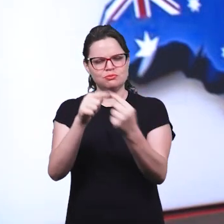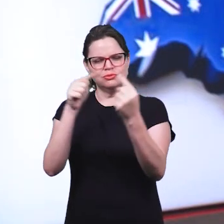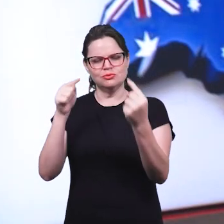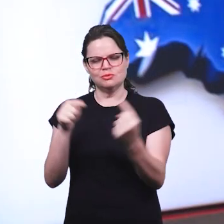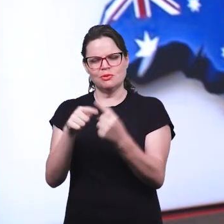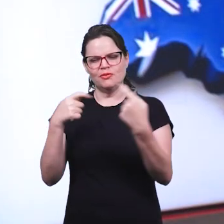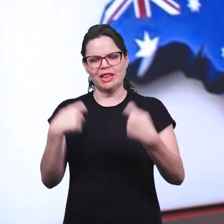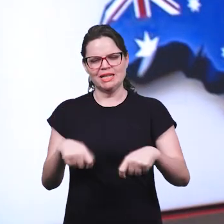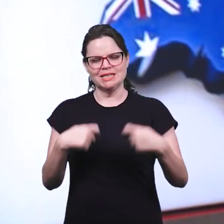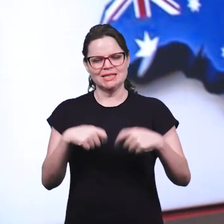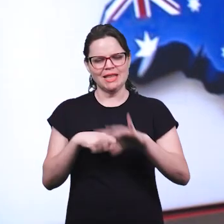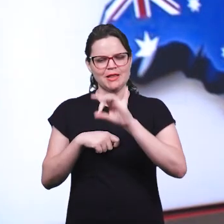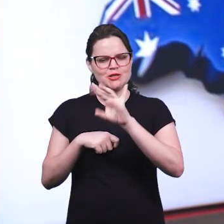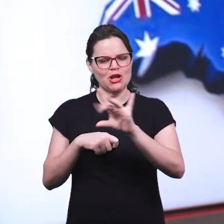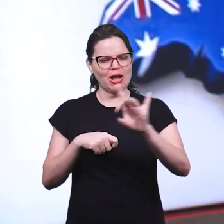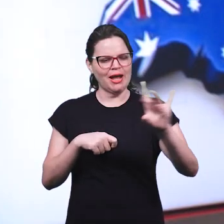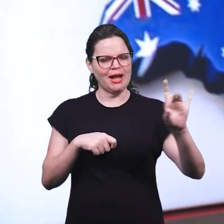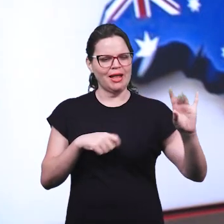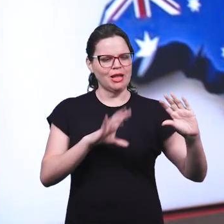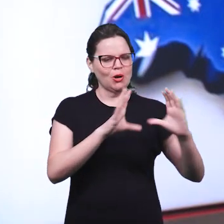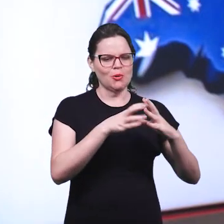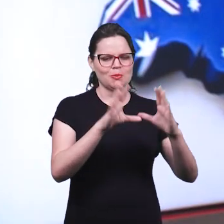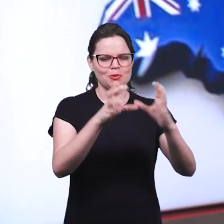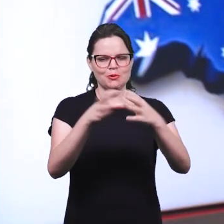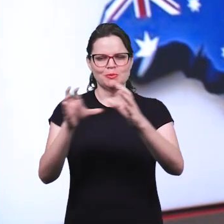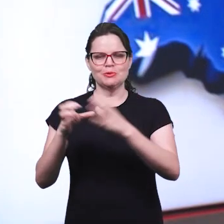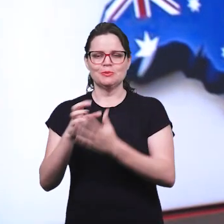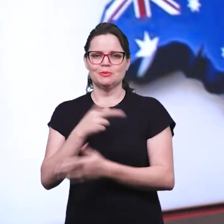cada igreja representada.